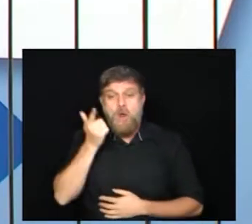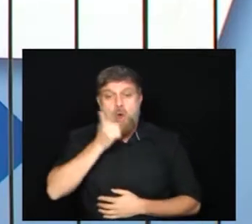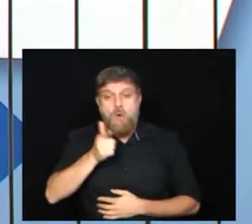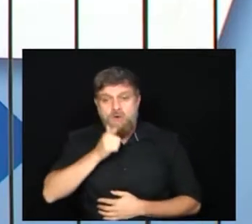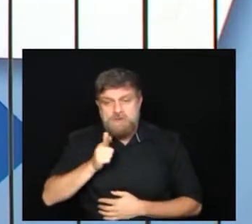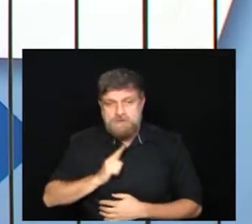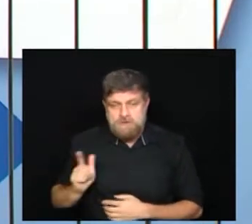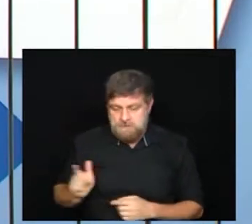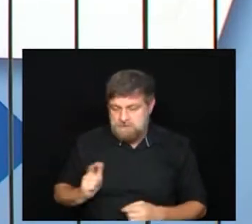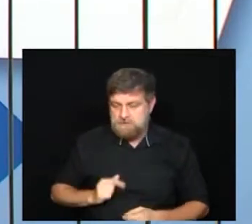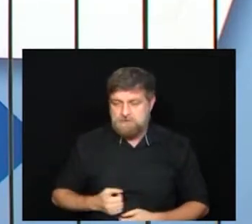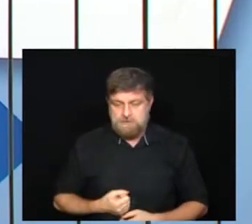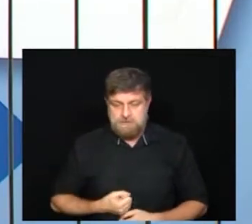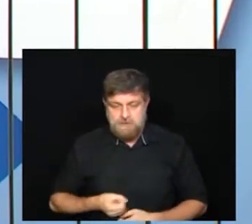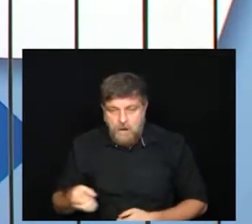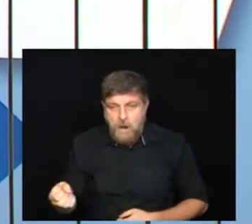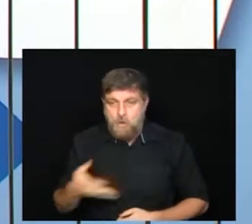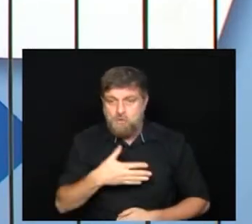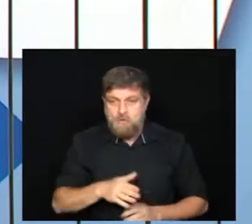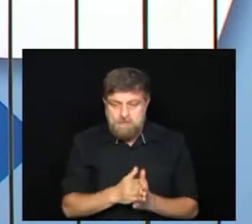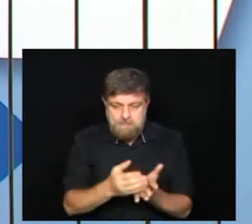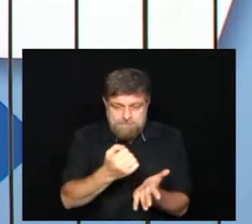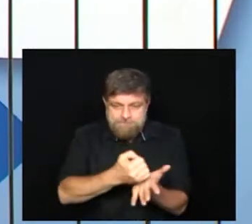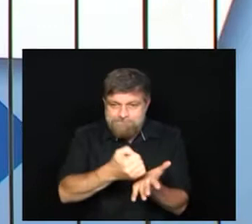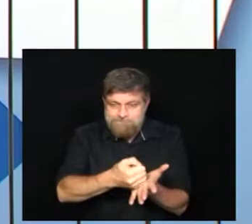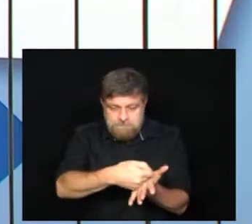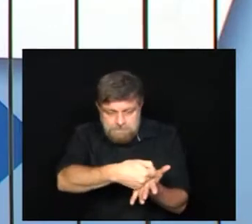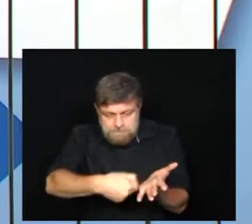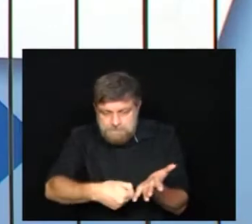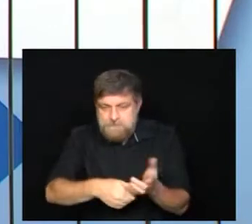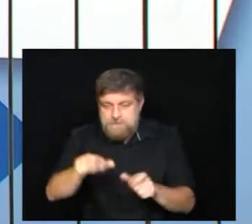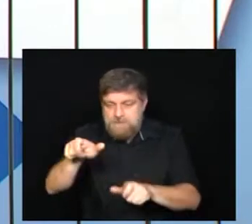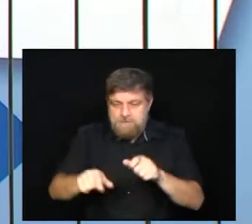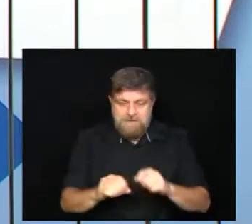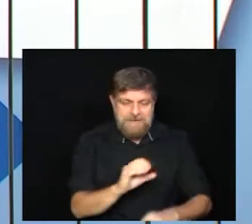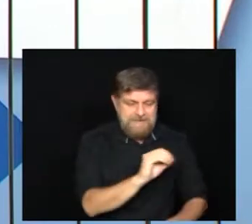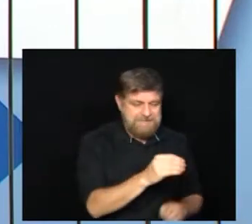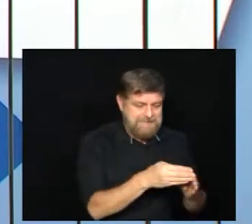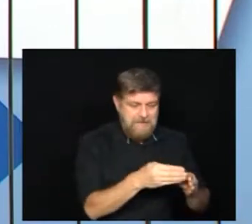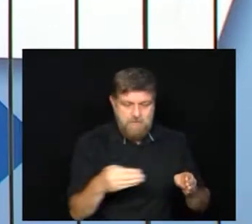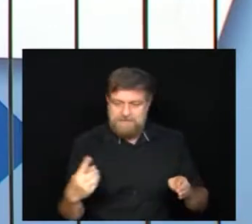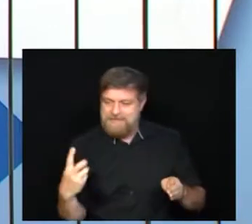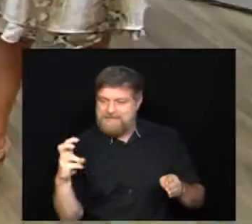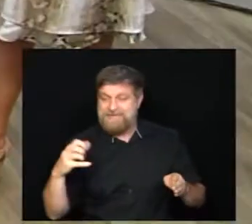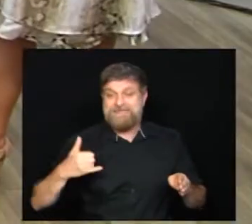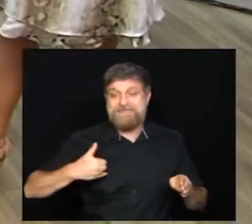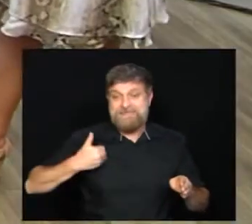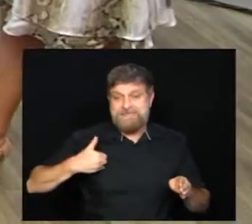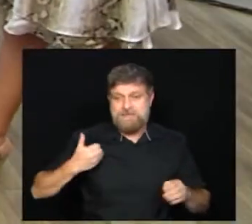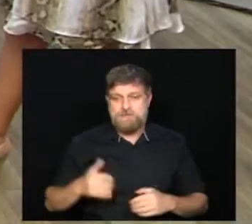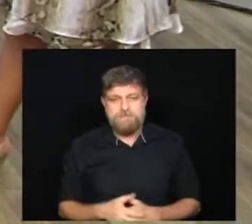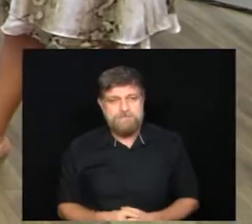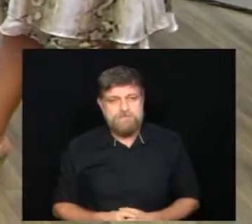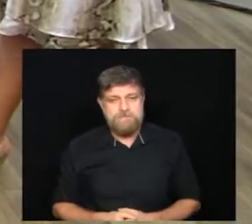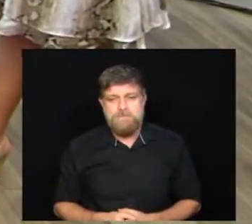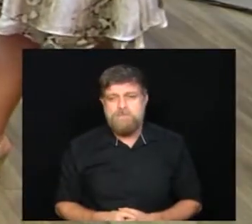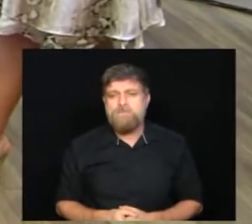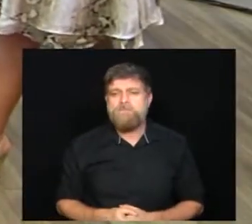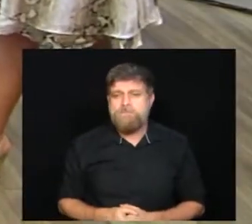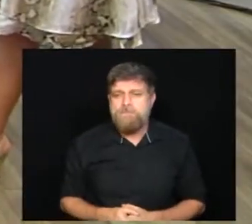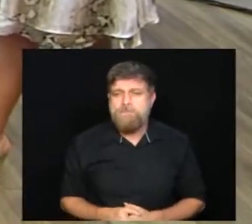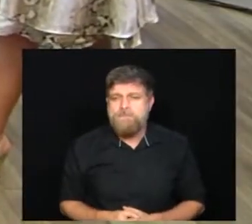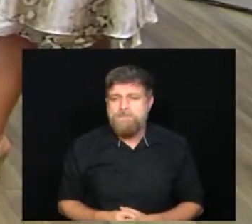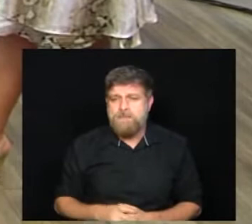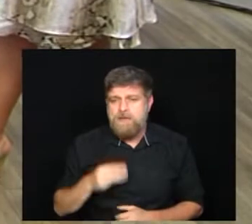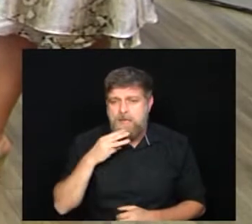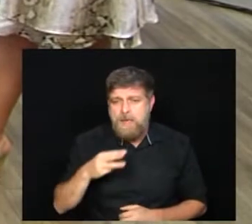conseguir atualizar o calendário de vacinas das pessoas entre 0 e 15 anos de idade. Agora, Mirna Abreu, desde